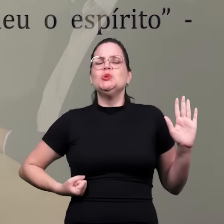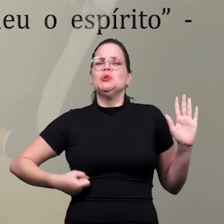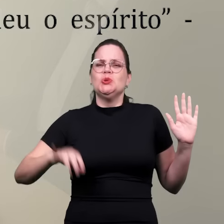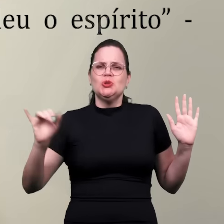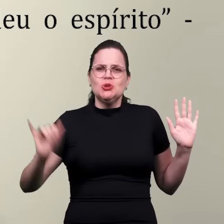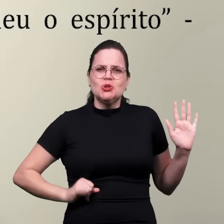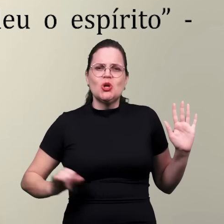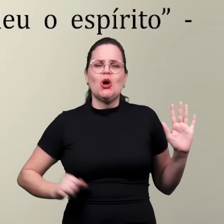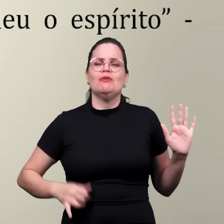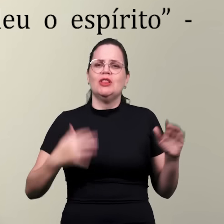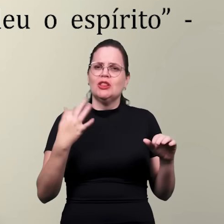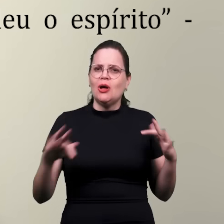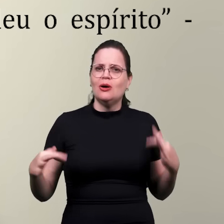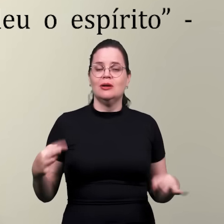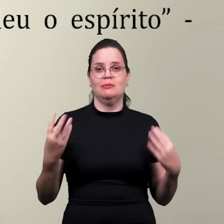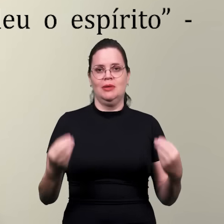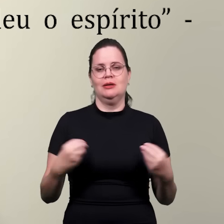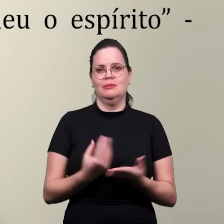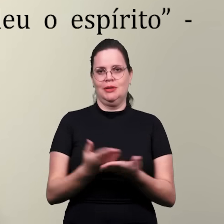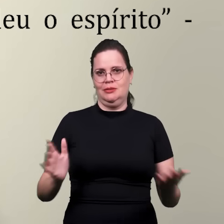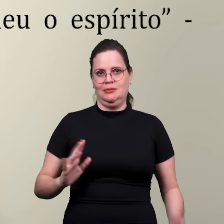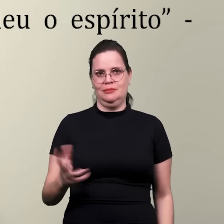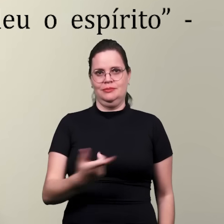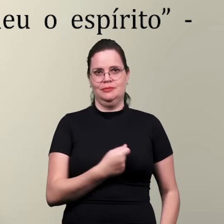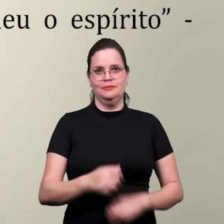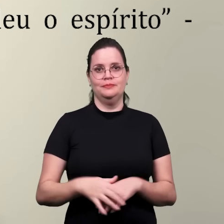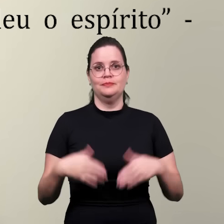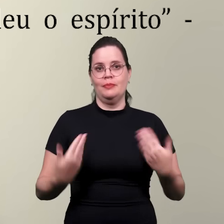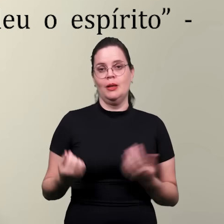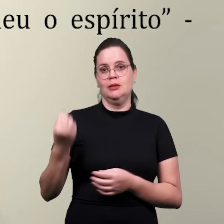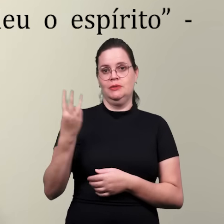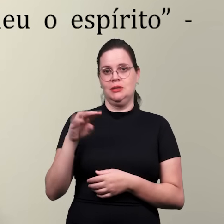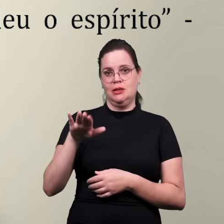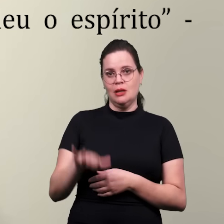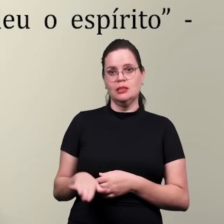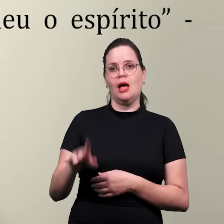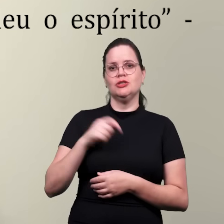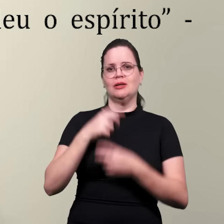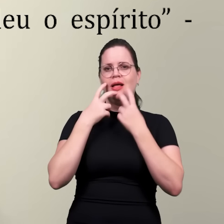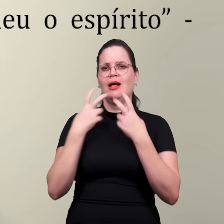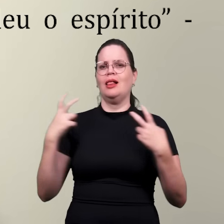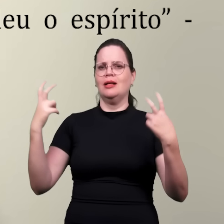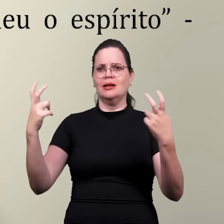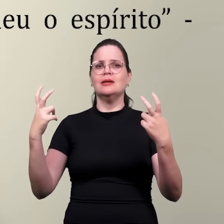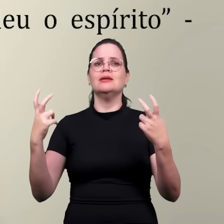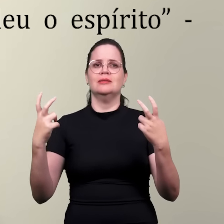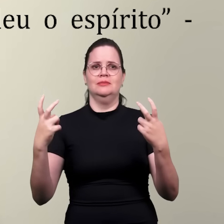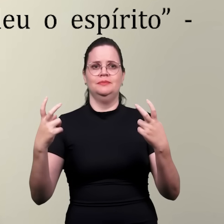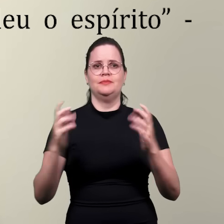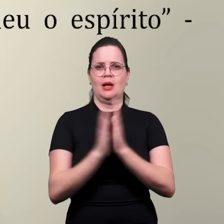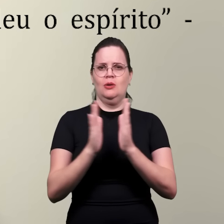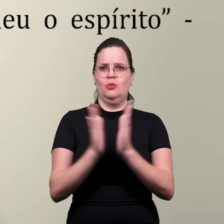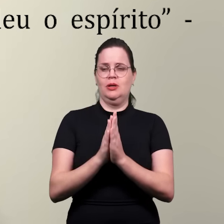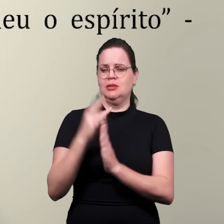a hora nona, né, às 15 da tarde, Mateus 27:46 diz que Jesus, ele exclamou, né, ele fez a sua última